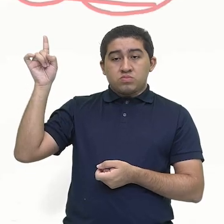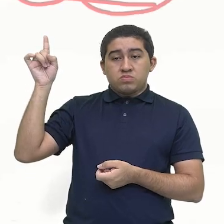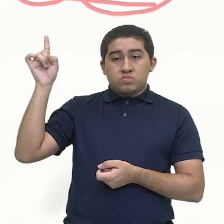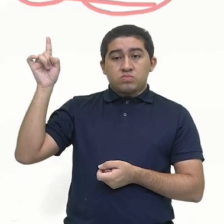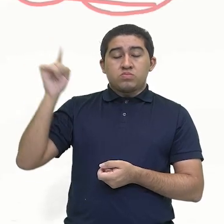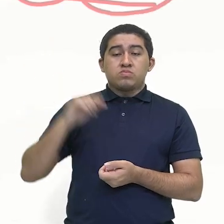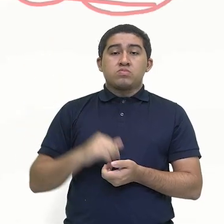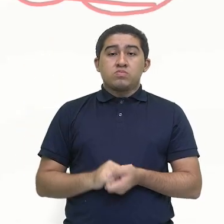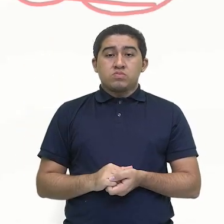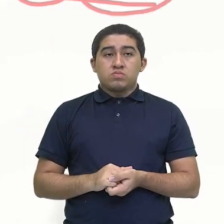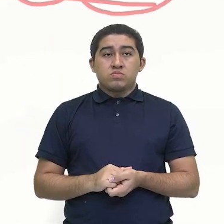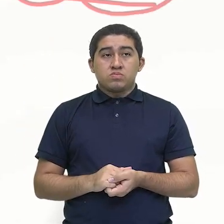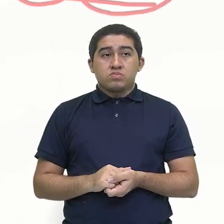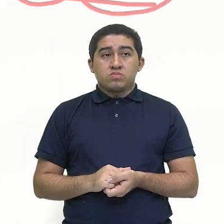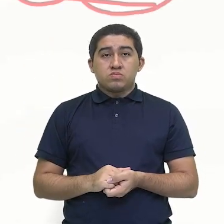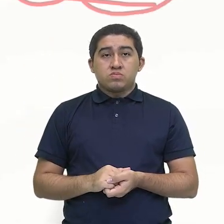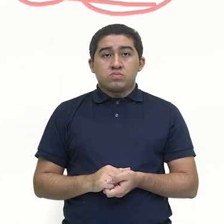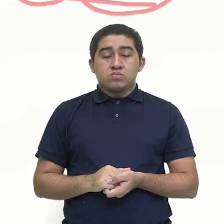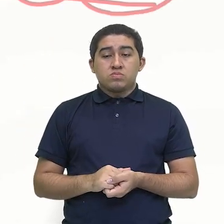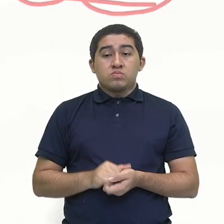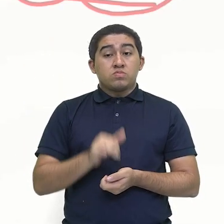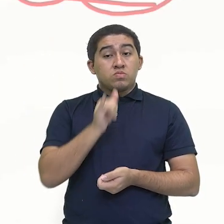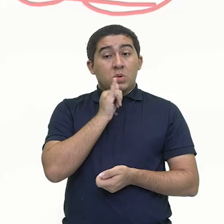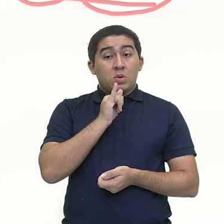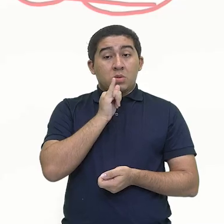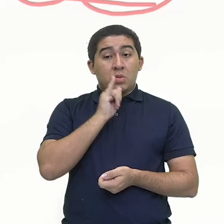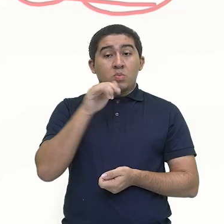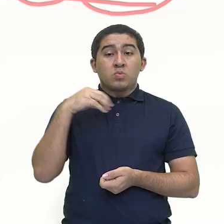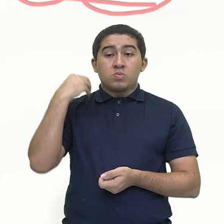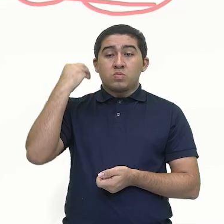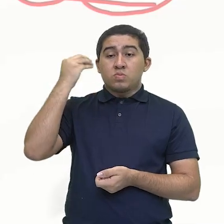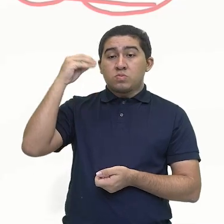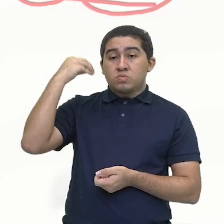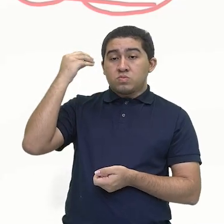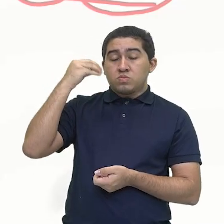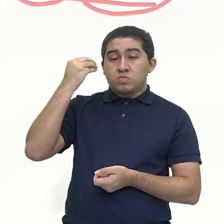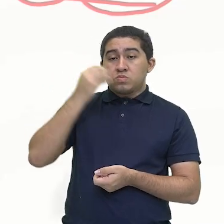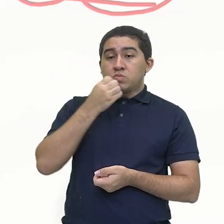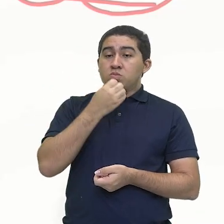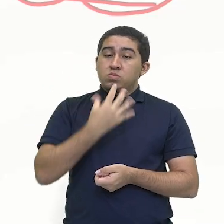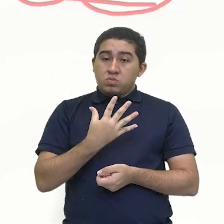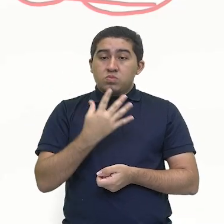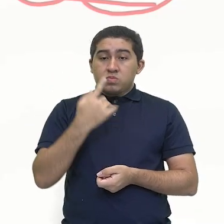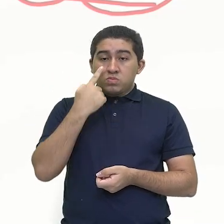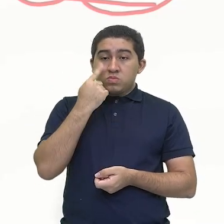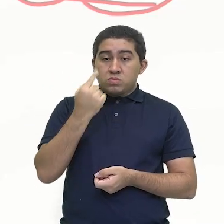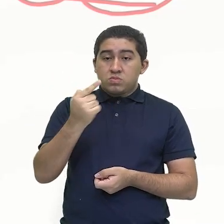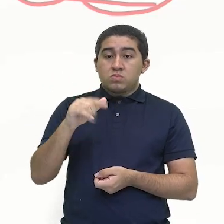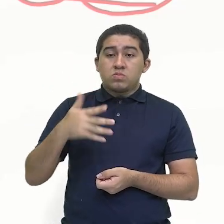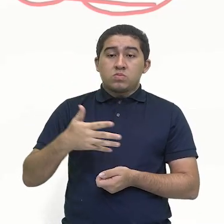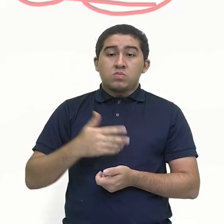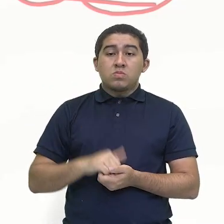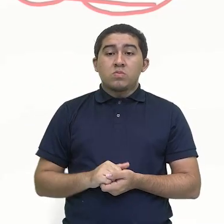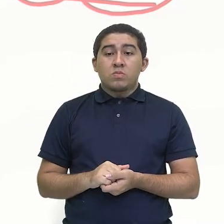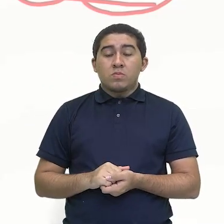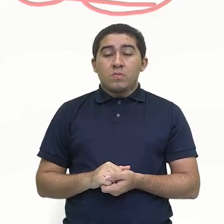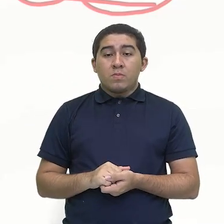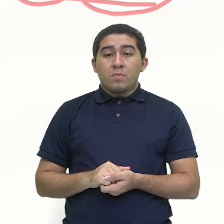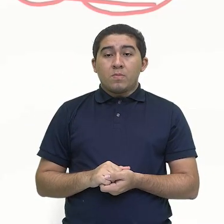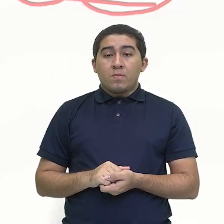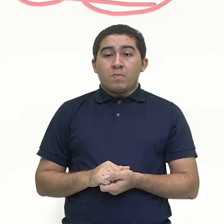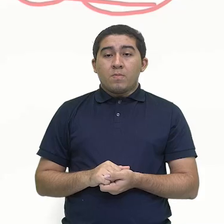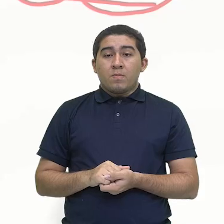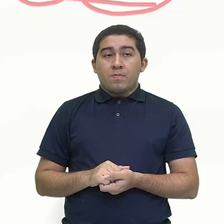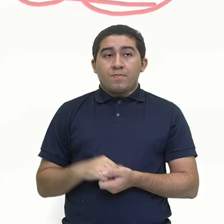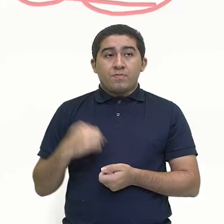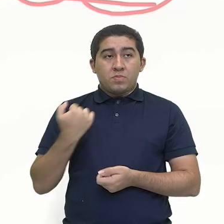água. Aqui nós temos um exemplo de um experimento bem interessante, que é